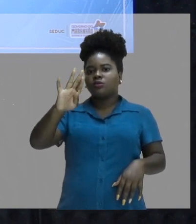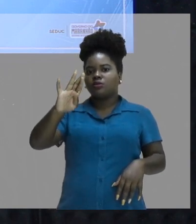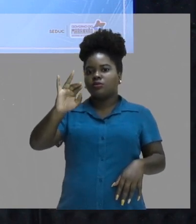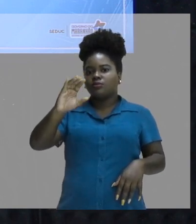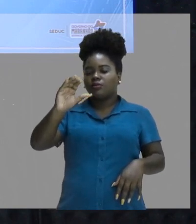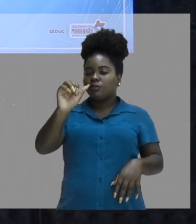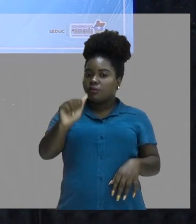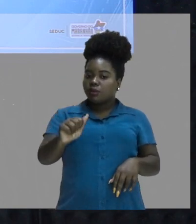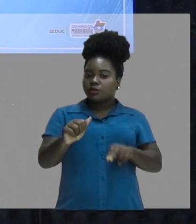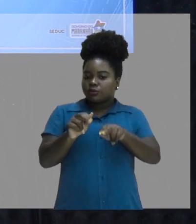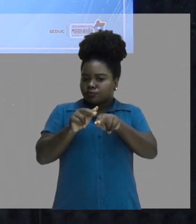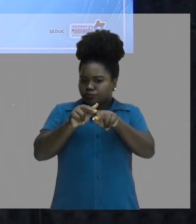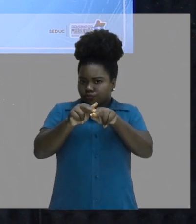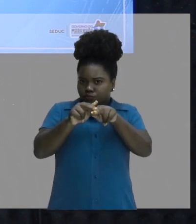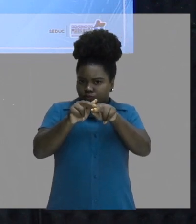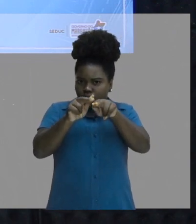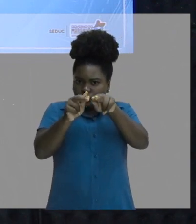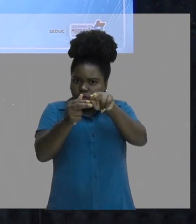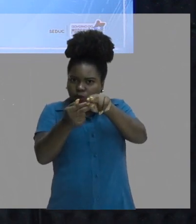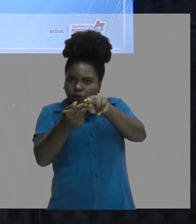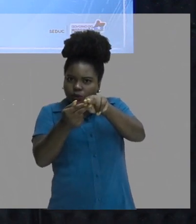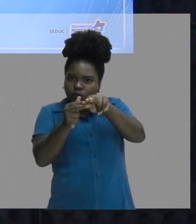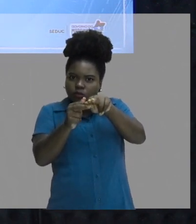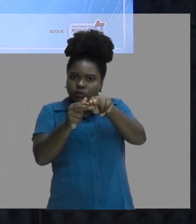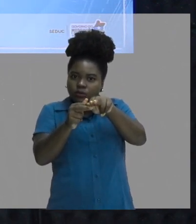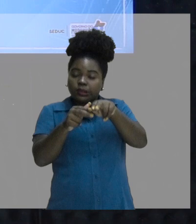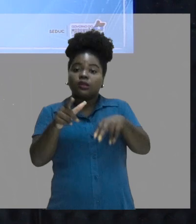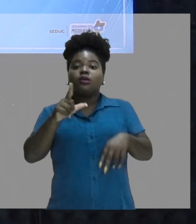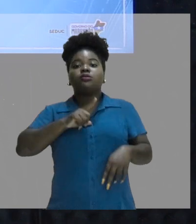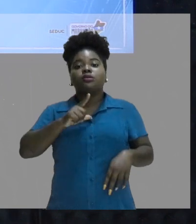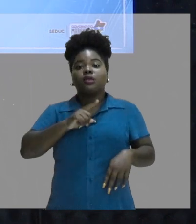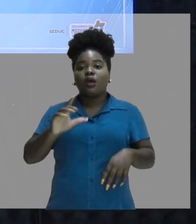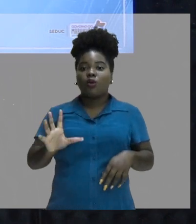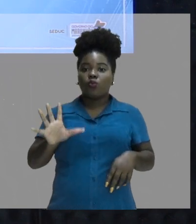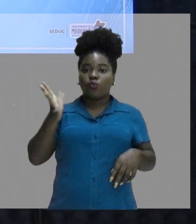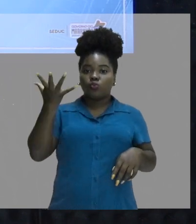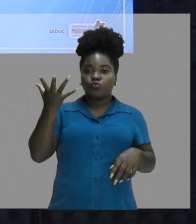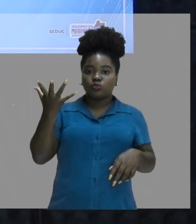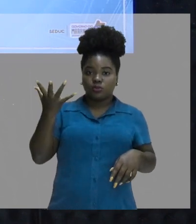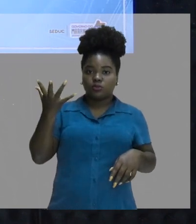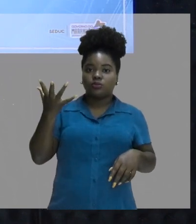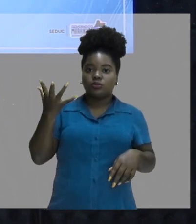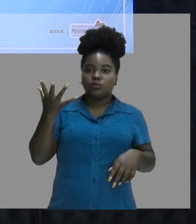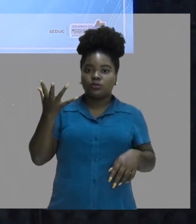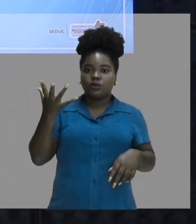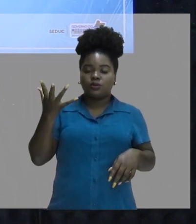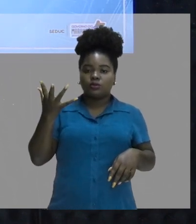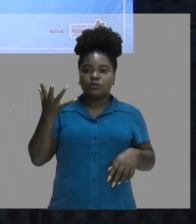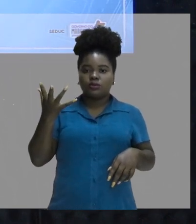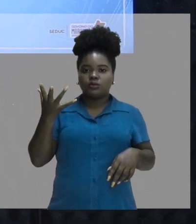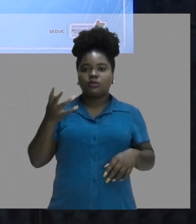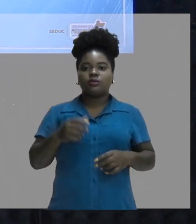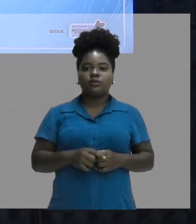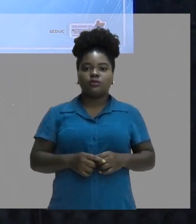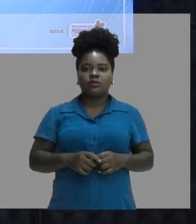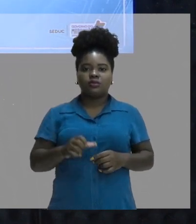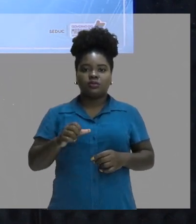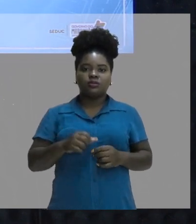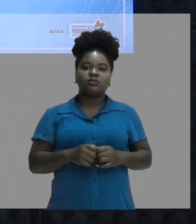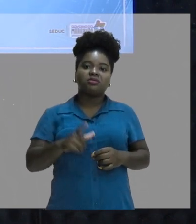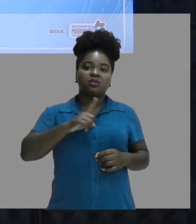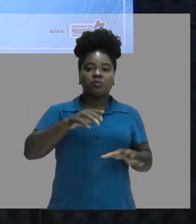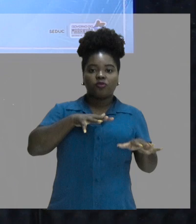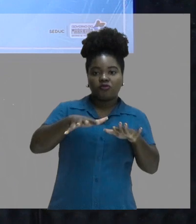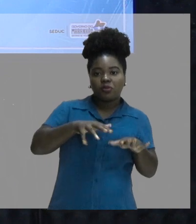para que vocês visualizem a contração muscular. Ela existe, ela acontece mesmo que não tenha o quê? Movimento, que seja paradinho